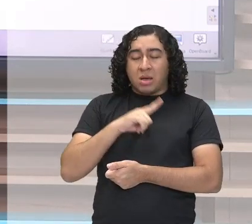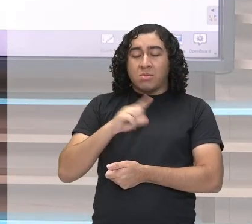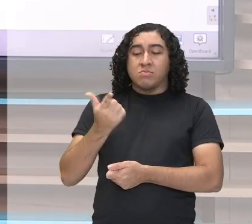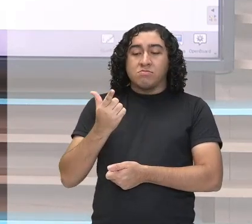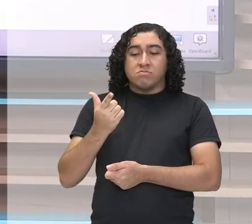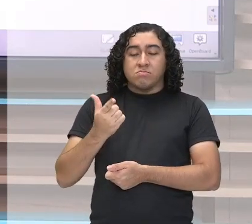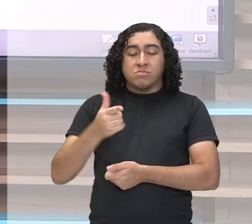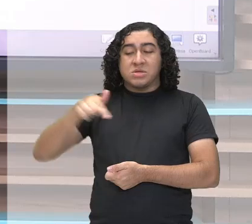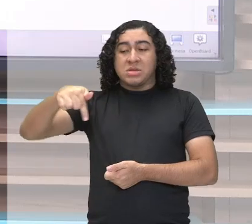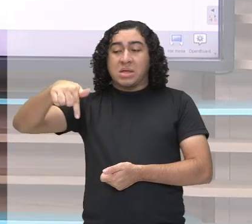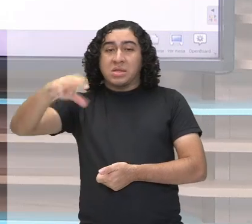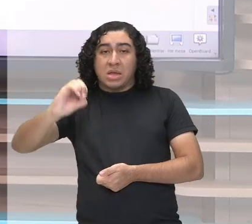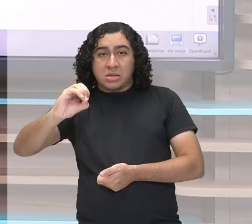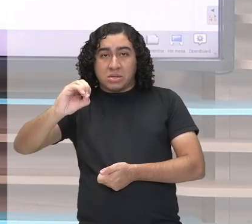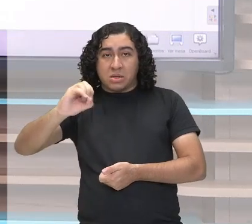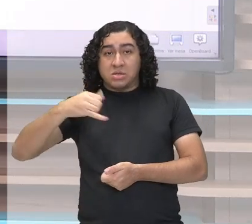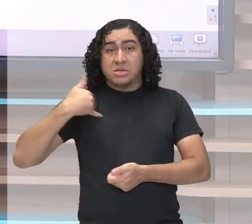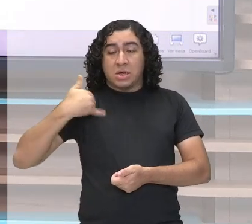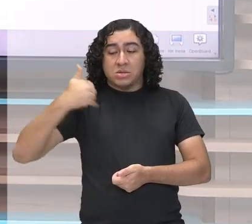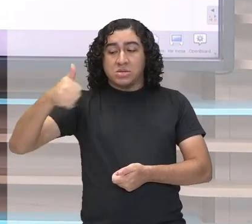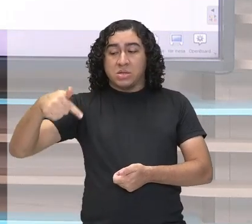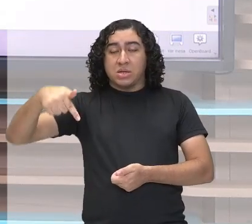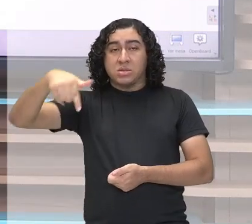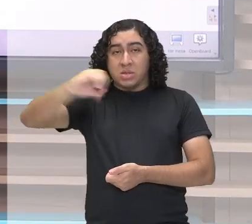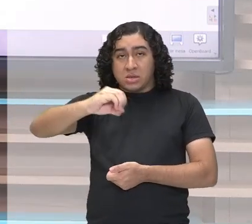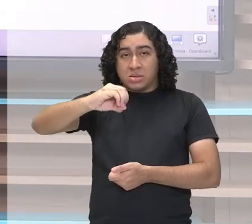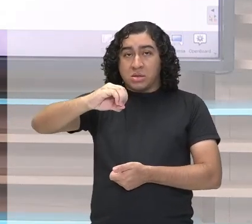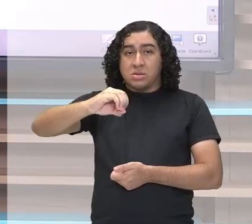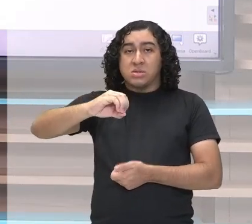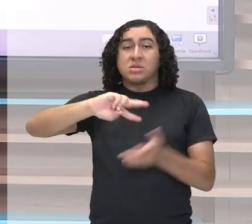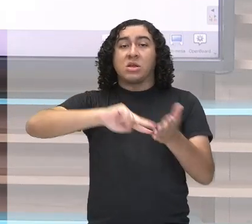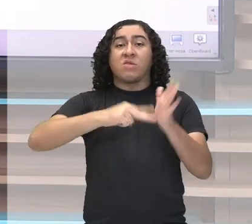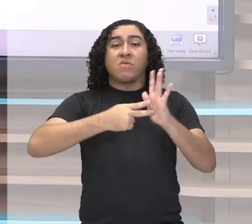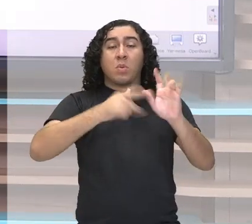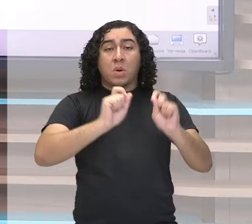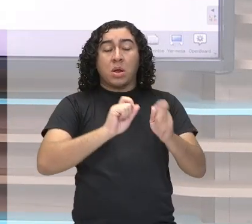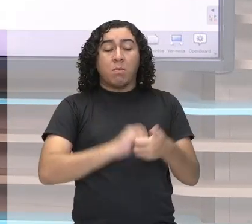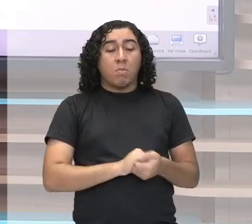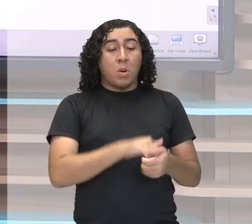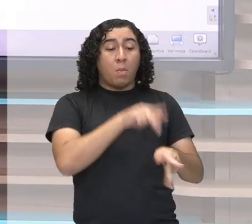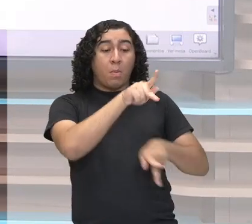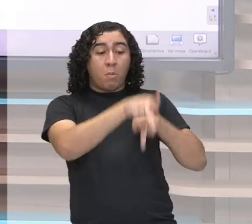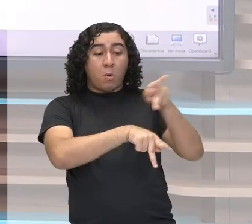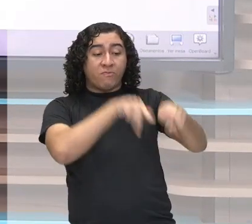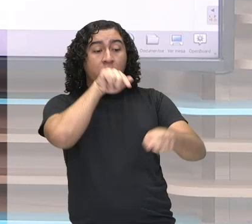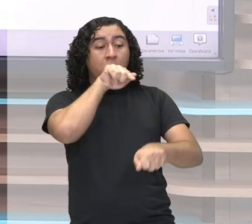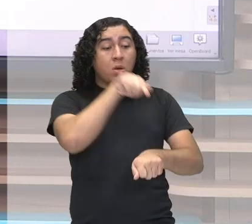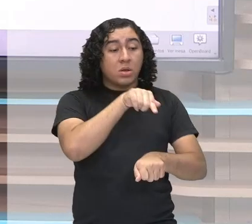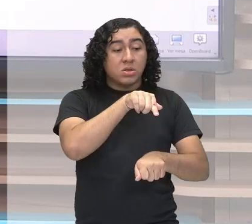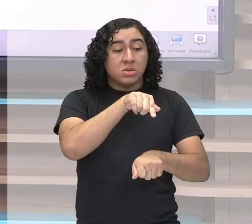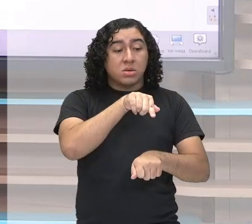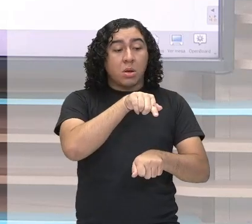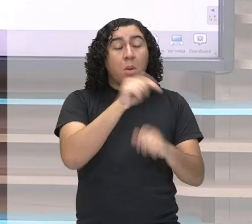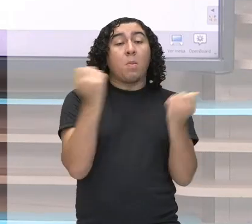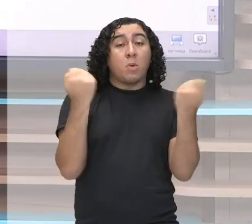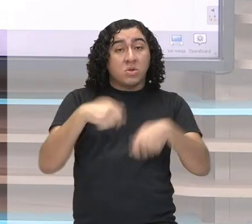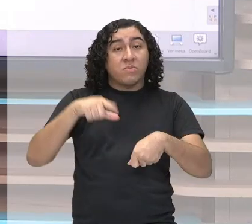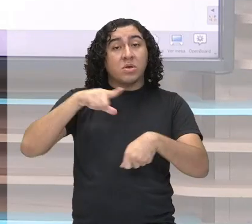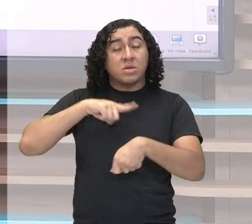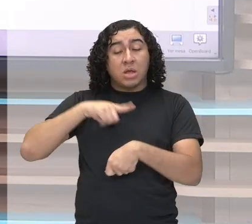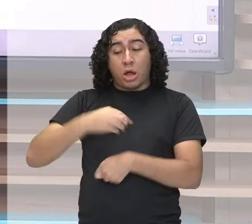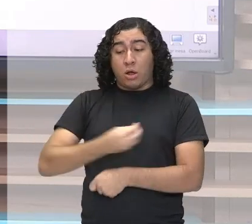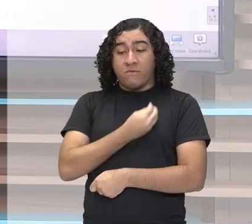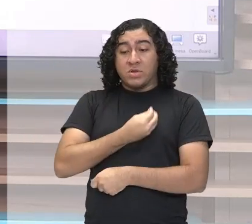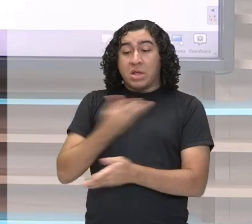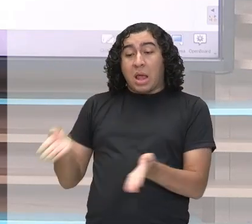significa que a média que aquela população ela alcança, né, a expectativa de vida é 70 anos. Professora, mas a